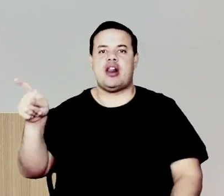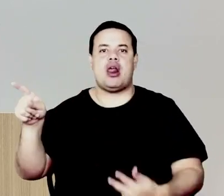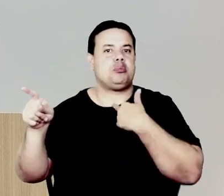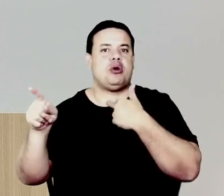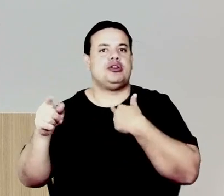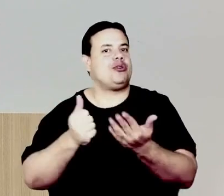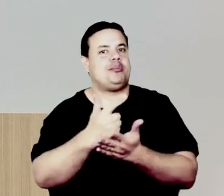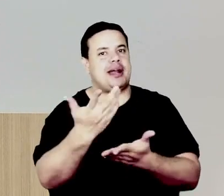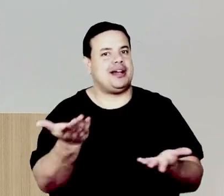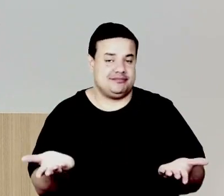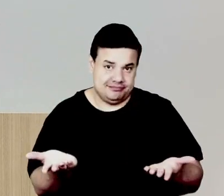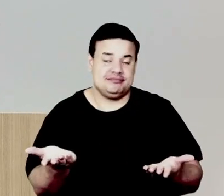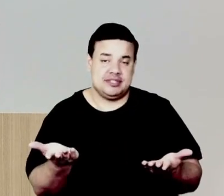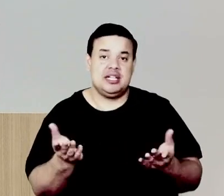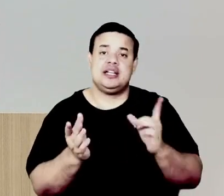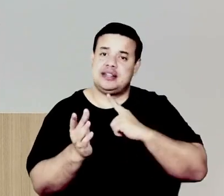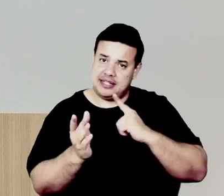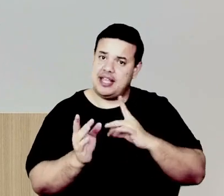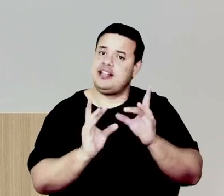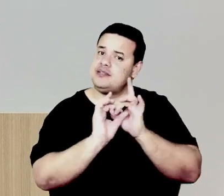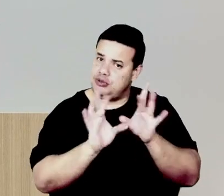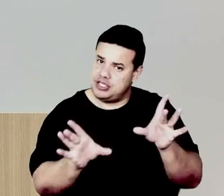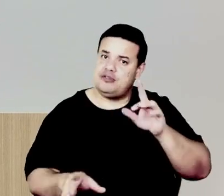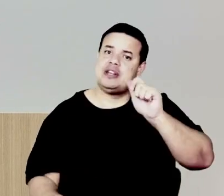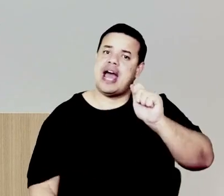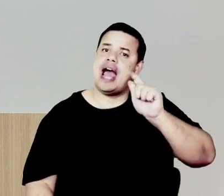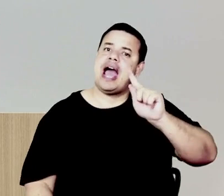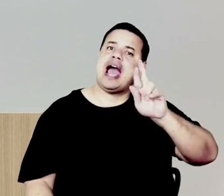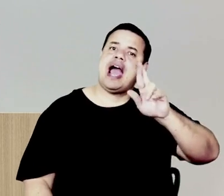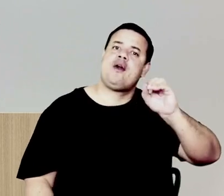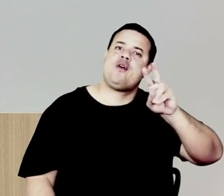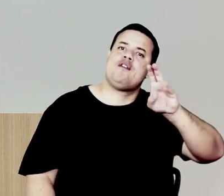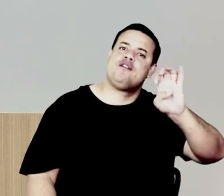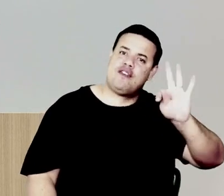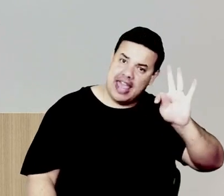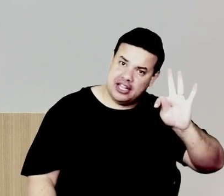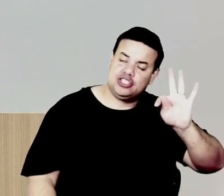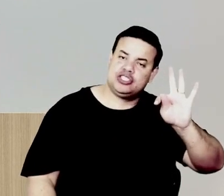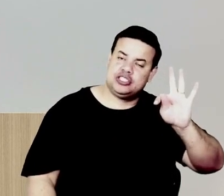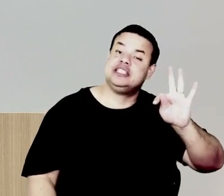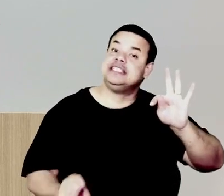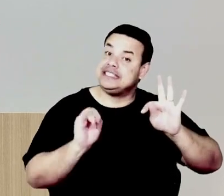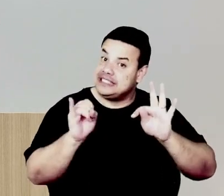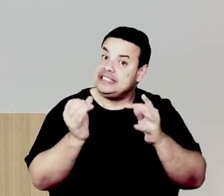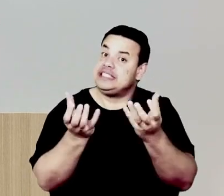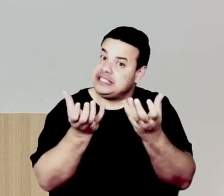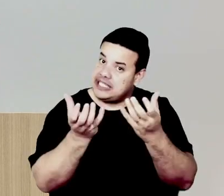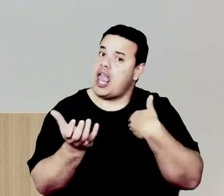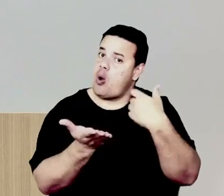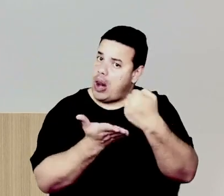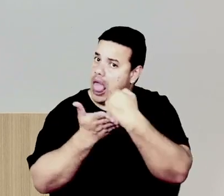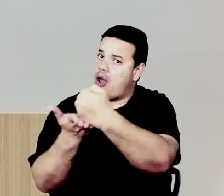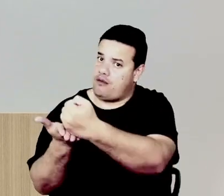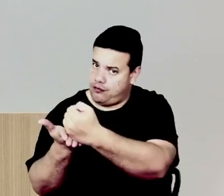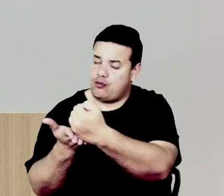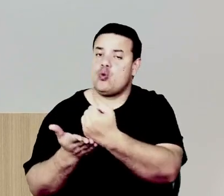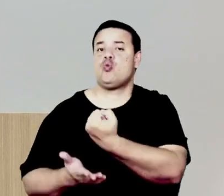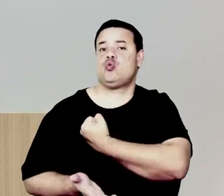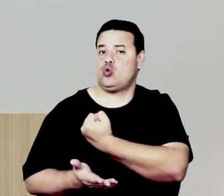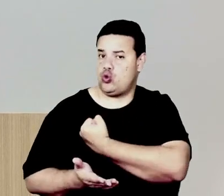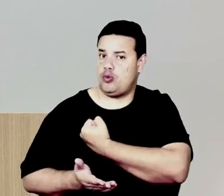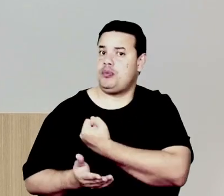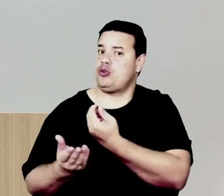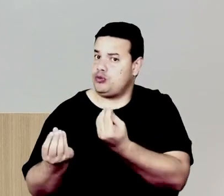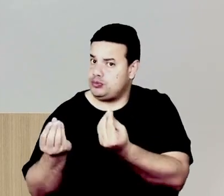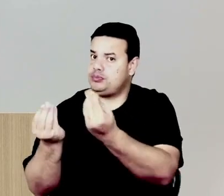ou se quiserem que eu levo pessoalmente, eu vou até vocês. É de grande importância comprar cada número de rifa, porque nós